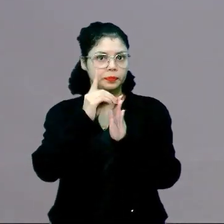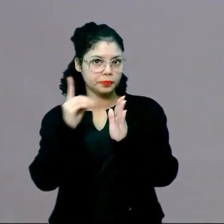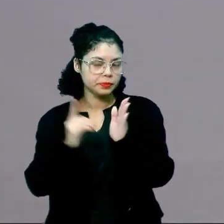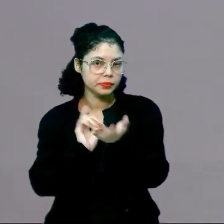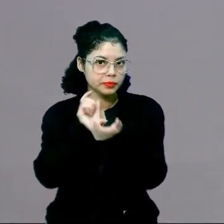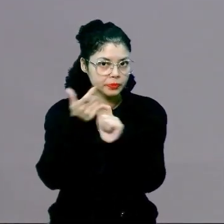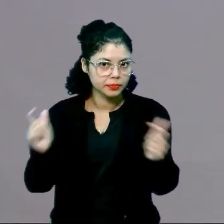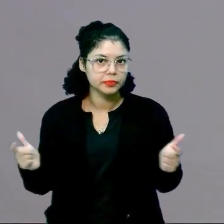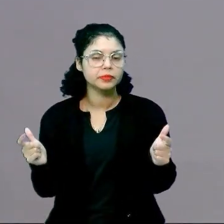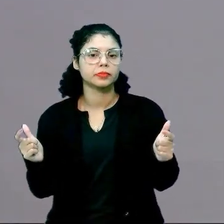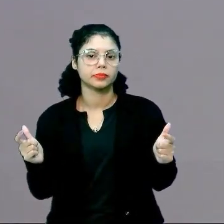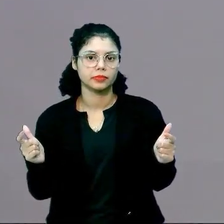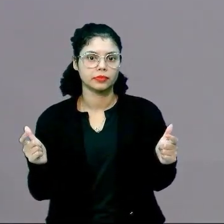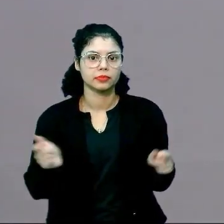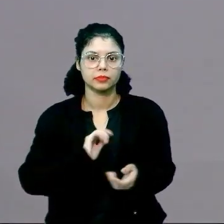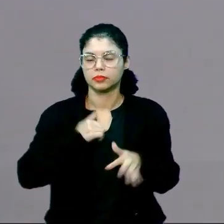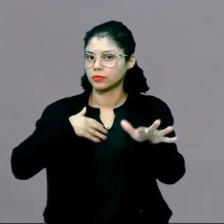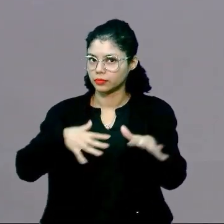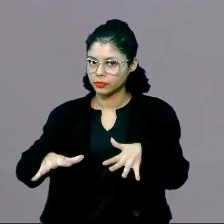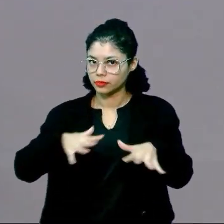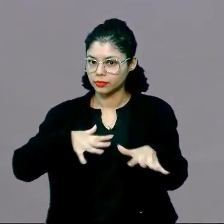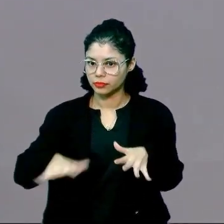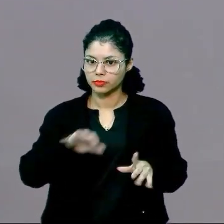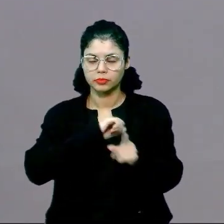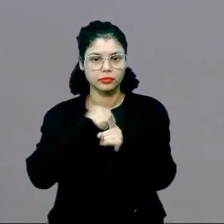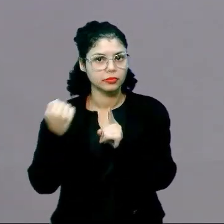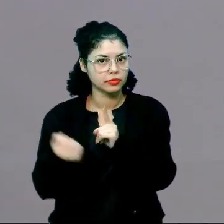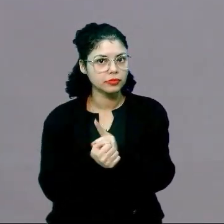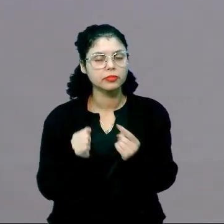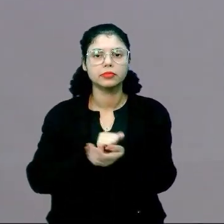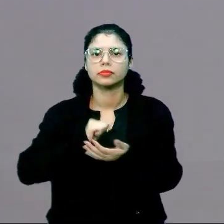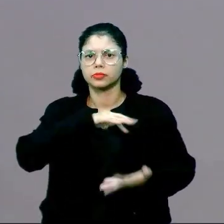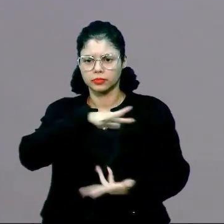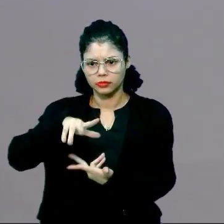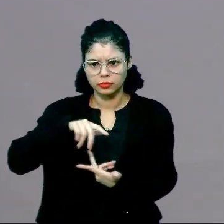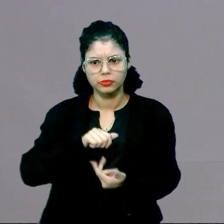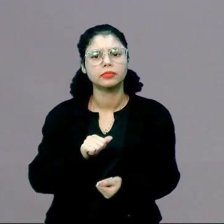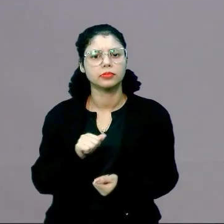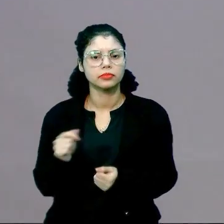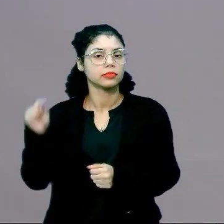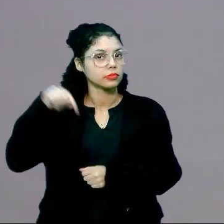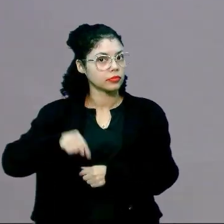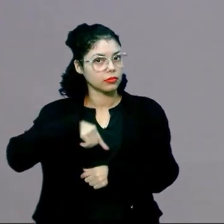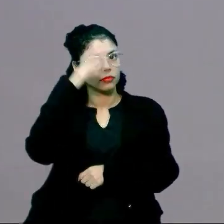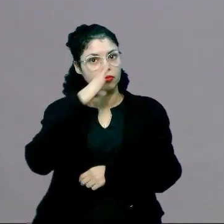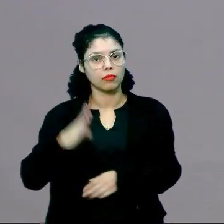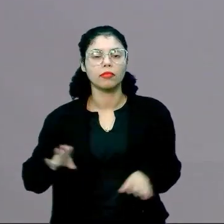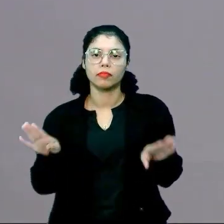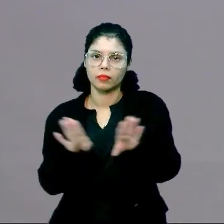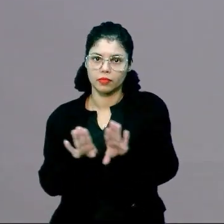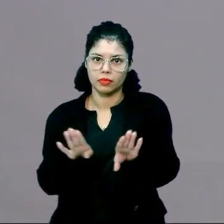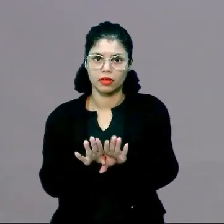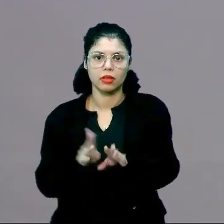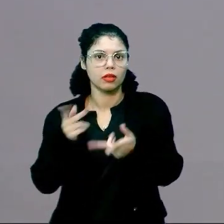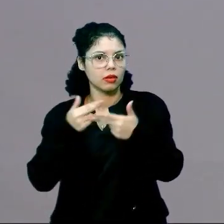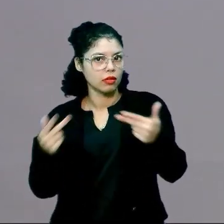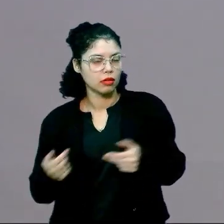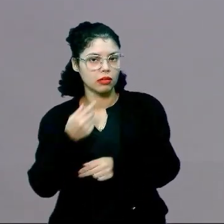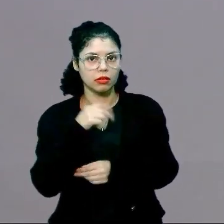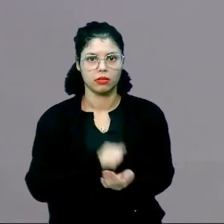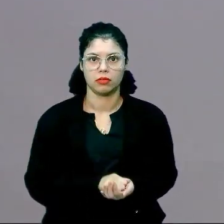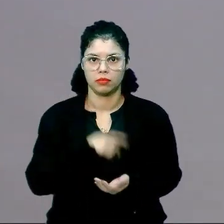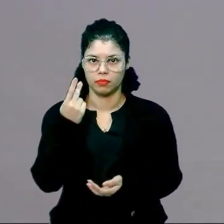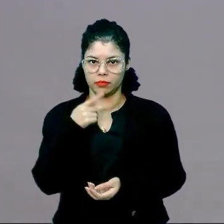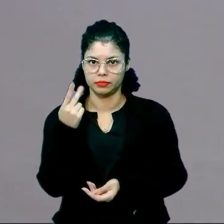de grande efervescência dos movimentos sociais no mundo inteiro, inclusive aqui no Brasil. Uma das coisas que vale a